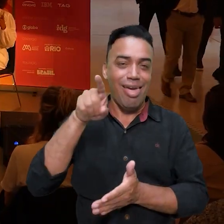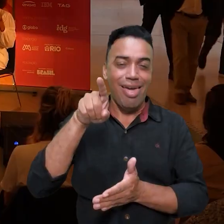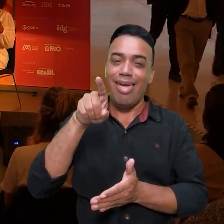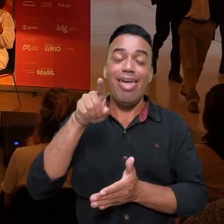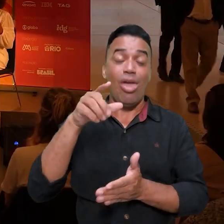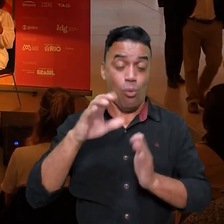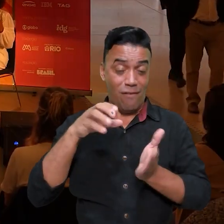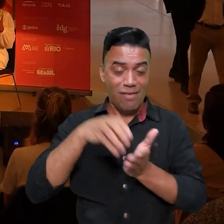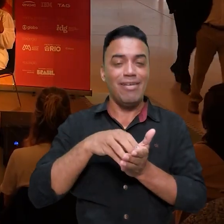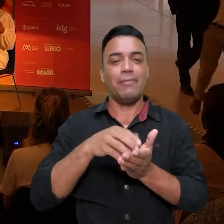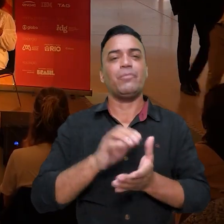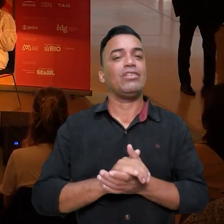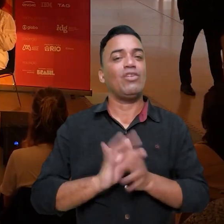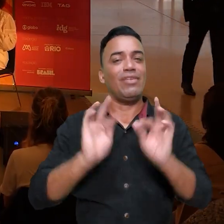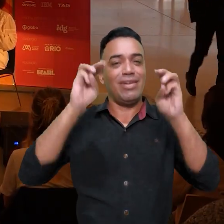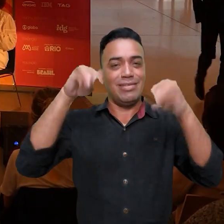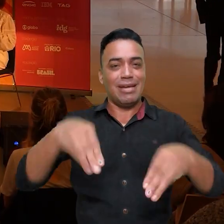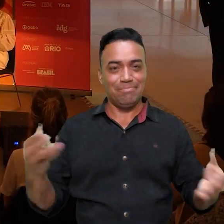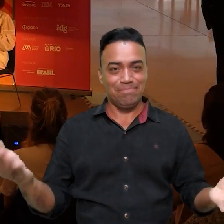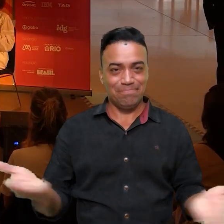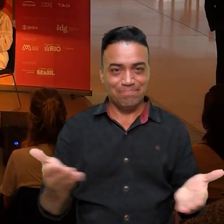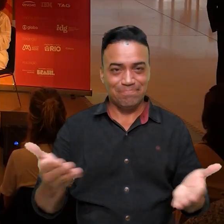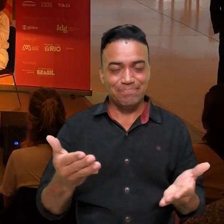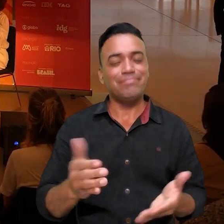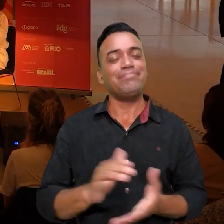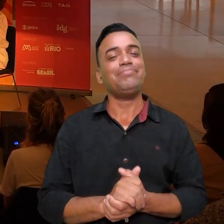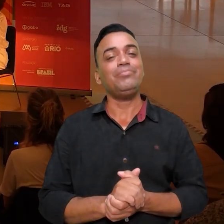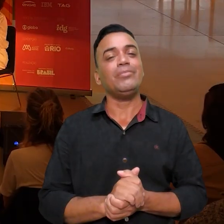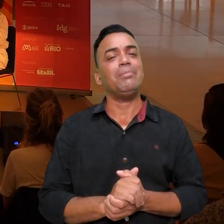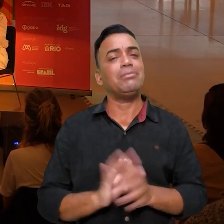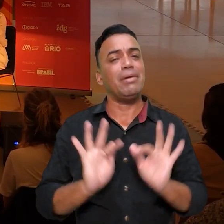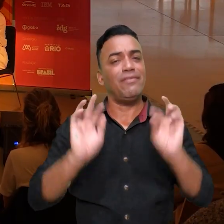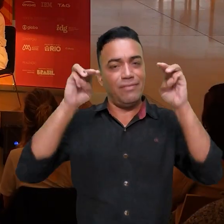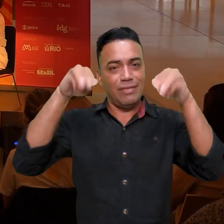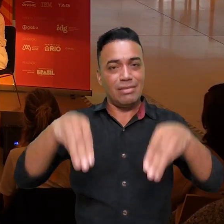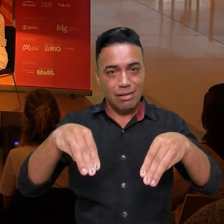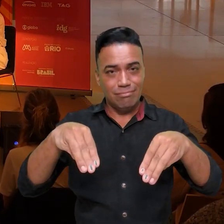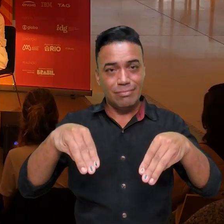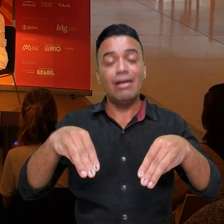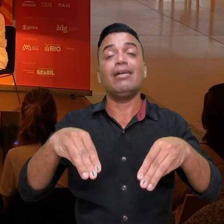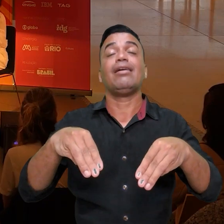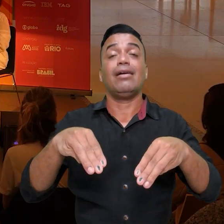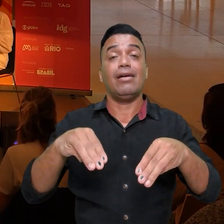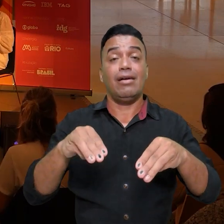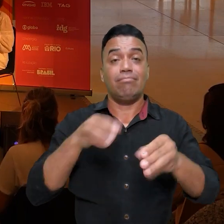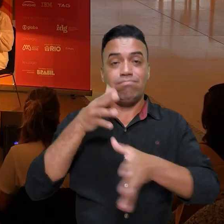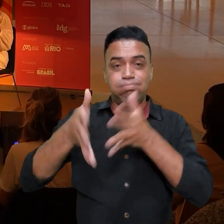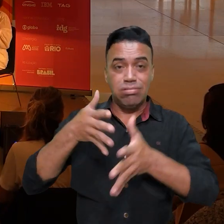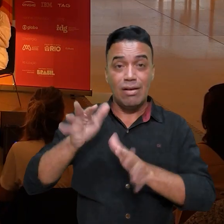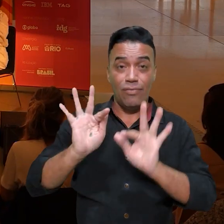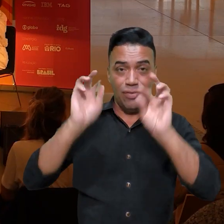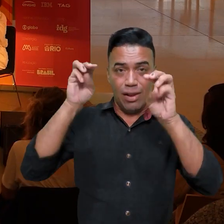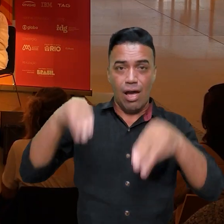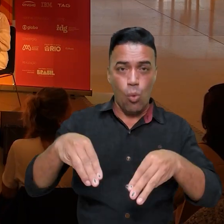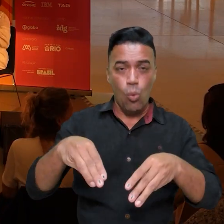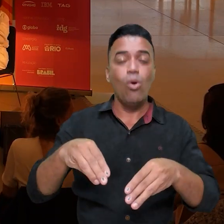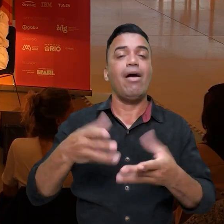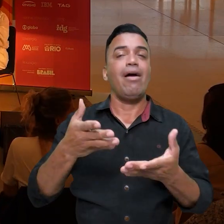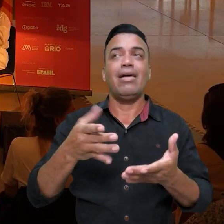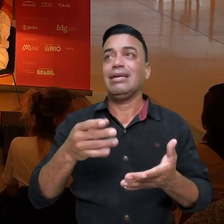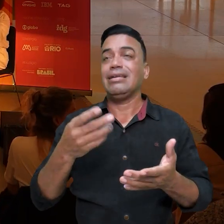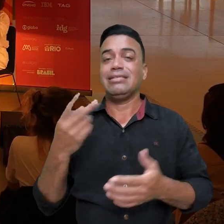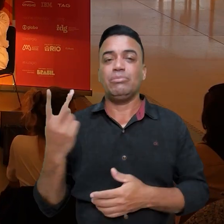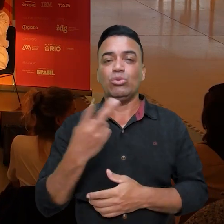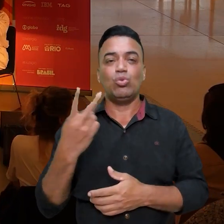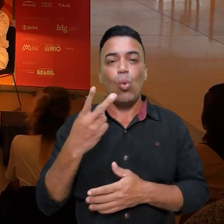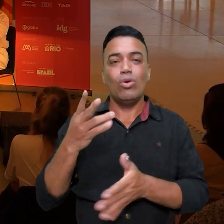Gente, a gente vai encerrar agora, mas eu queria, para encerrar, e eu acho que para a fala final de vocês, tensionar essas